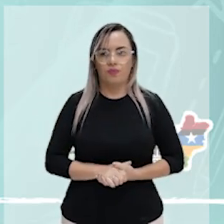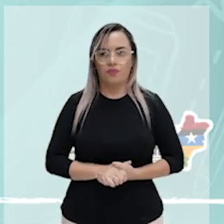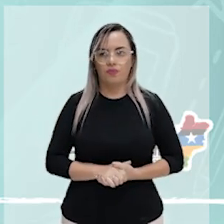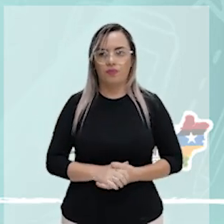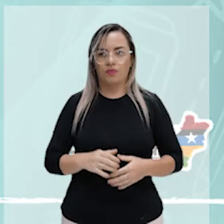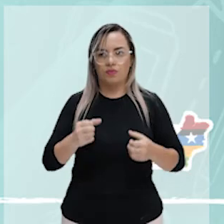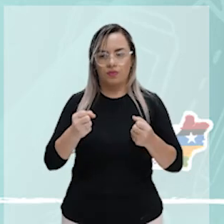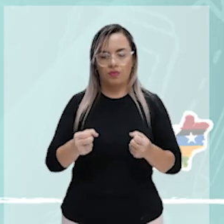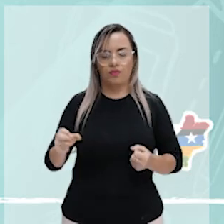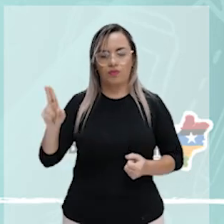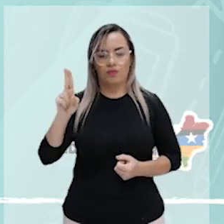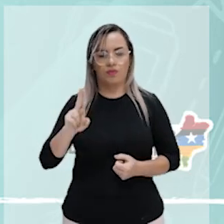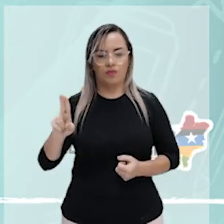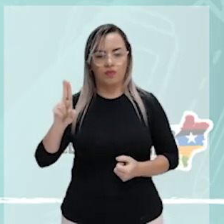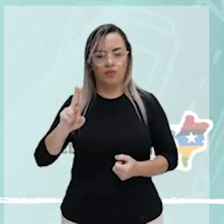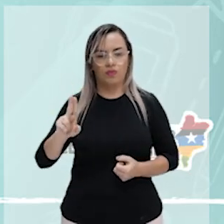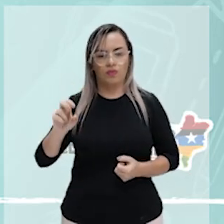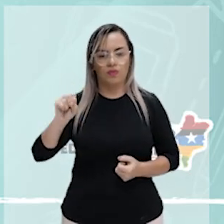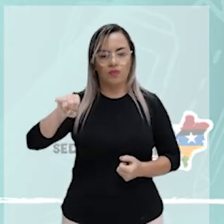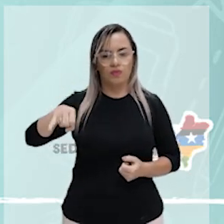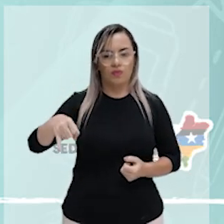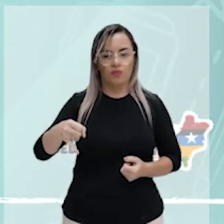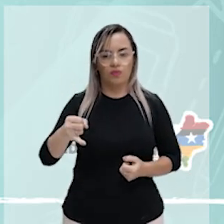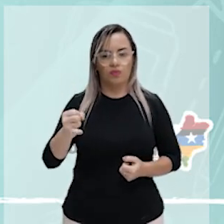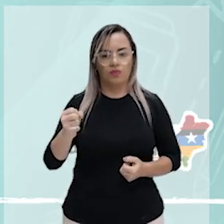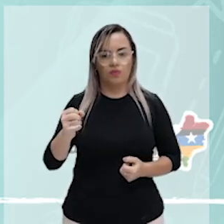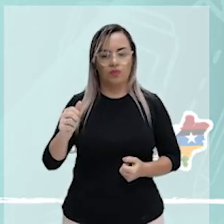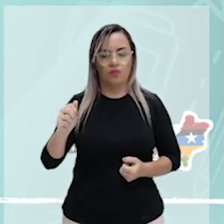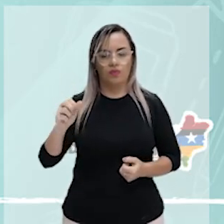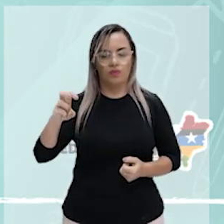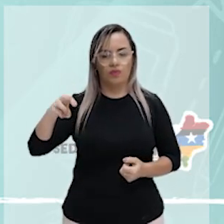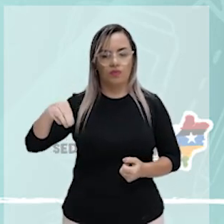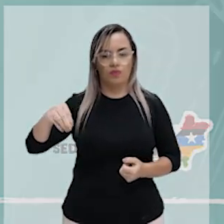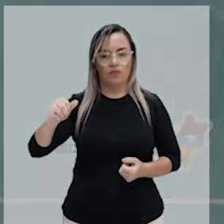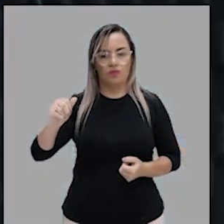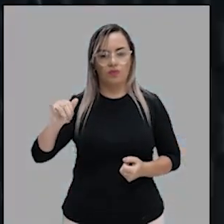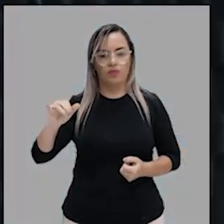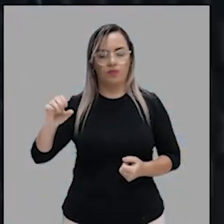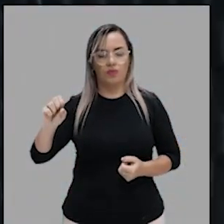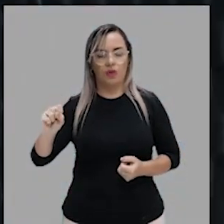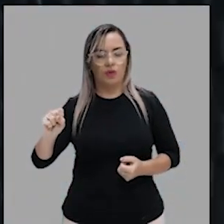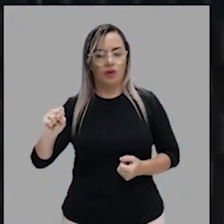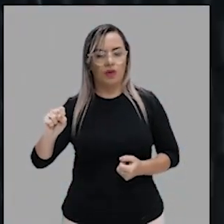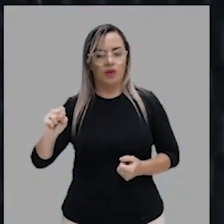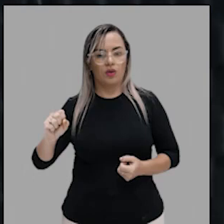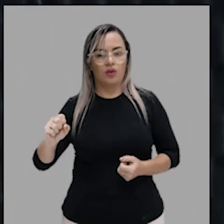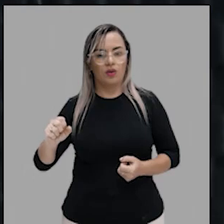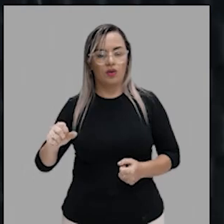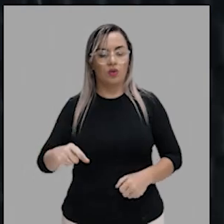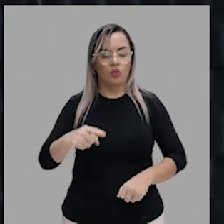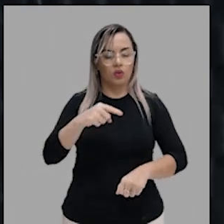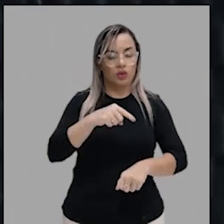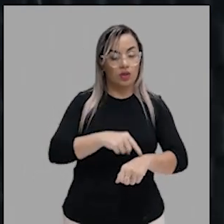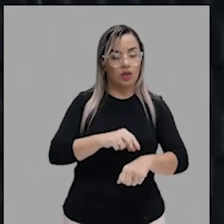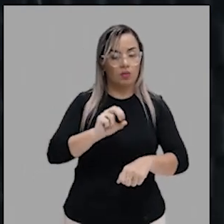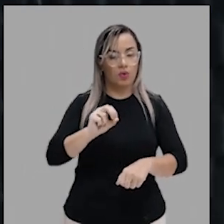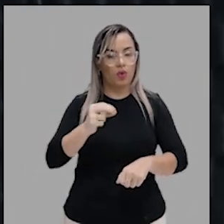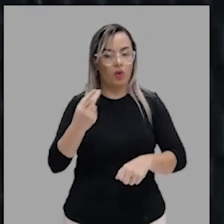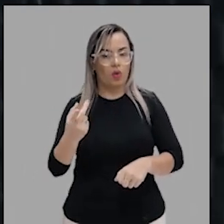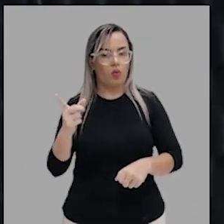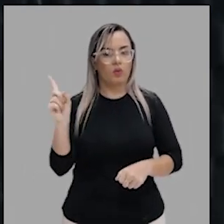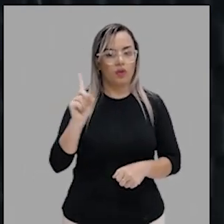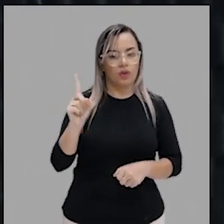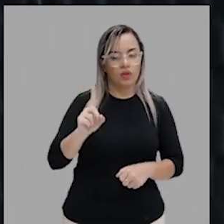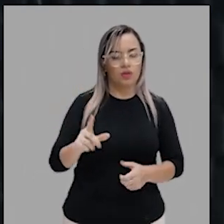posso usar o jamais como um advérbio de tempo e eu também posso falar isso numa negação, tá certo? Aí, quem vai determinar é o